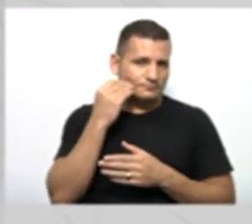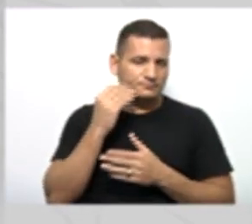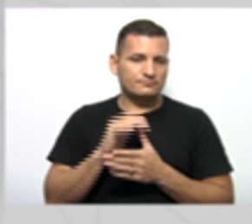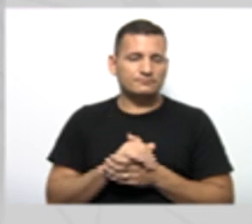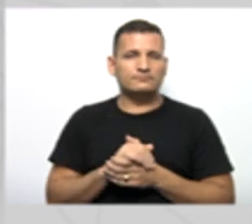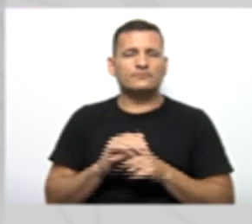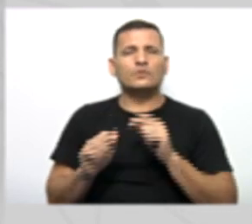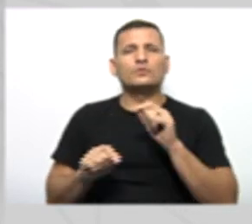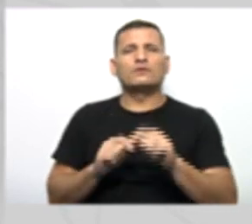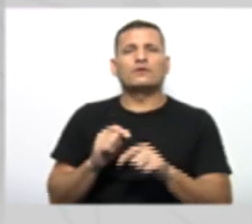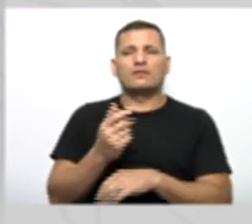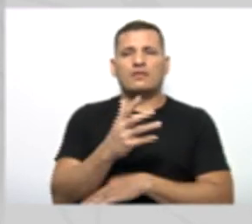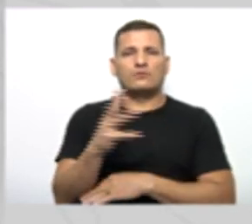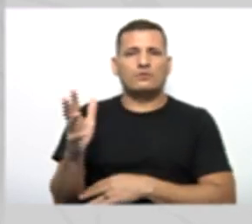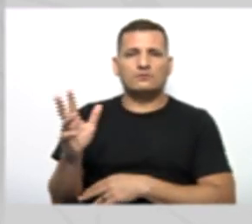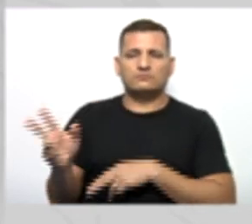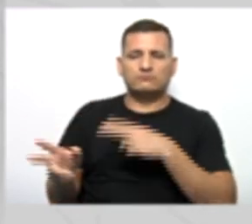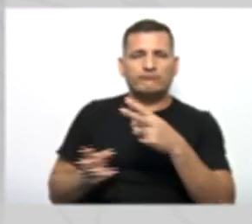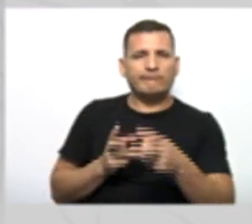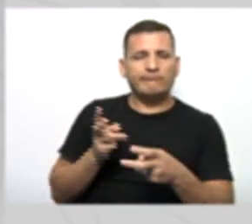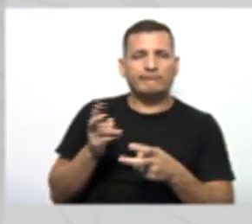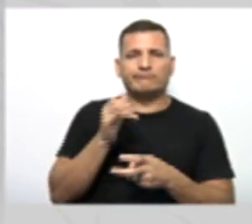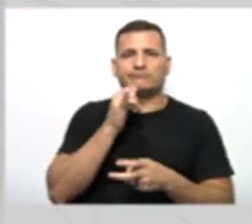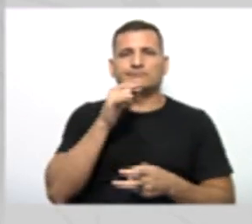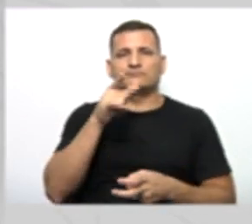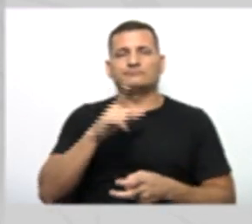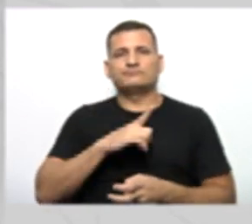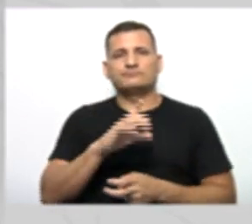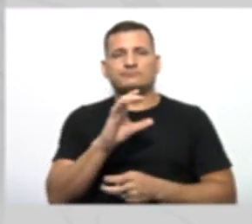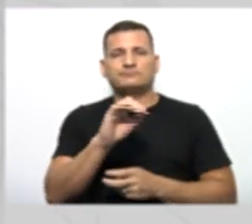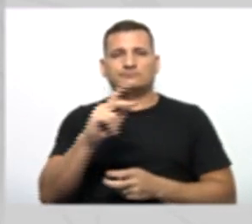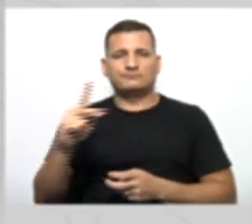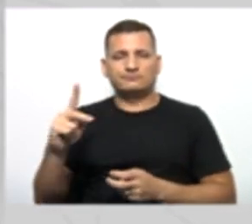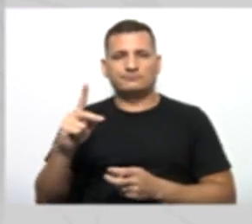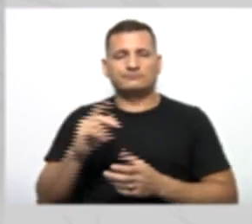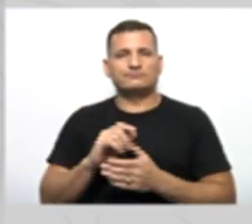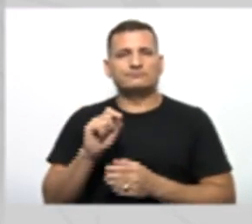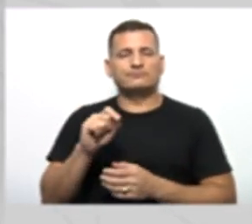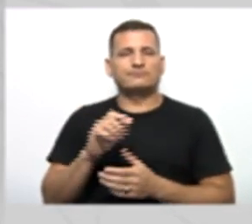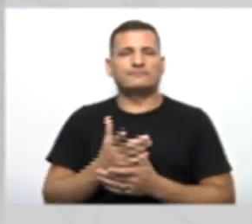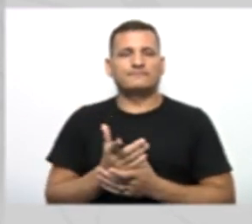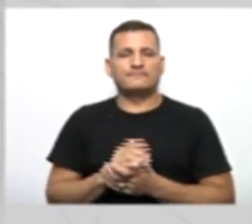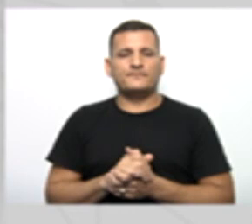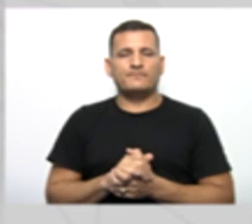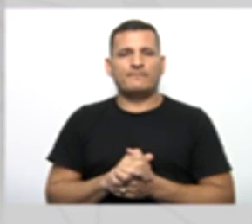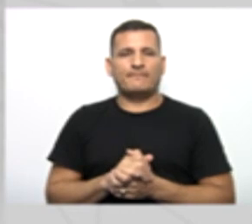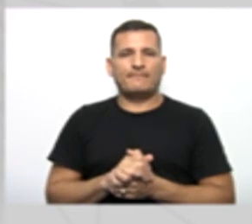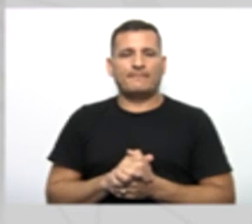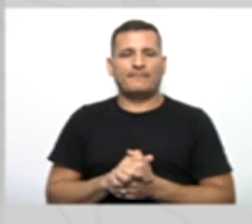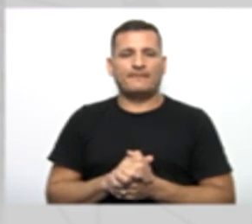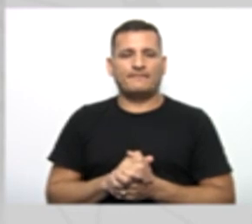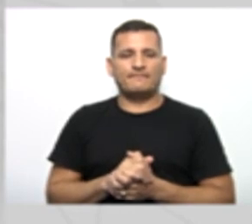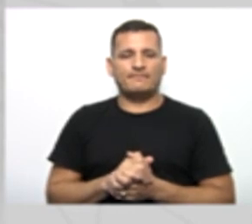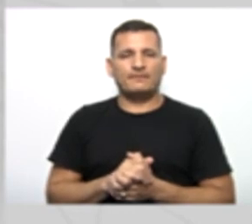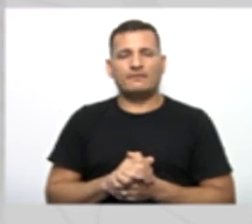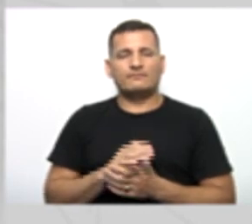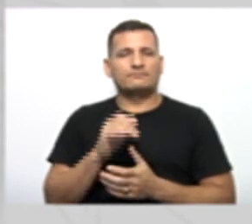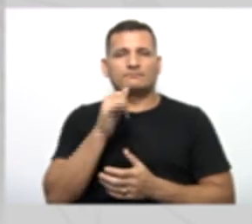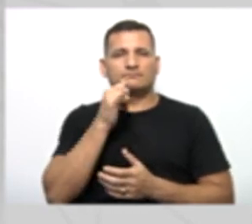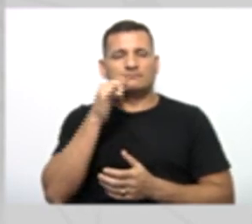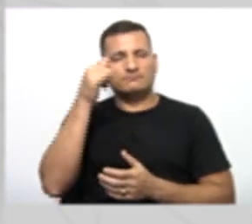eles retiram da natureza. Digamos, você tem uma cooperativa de produtores de